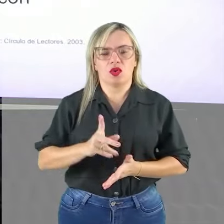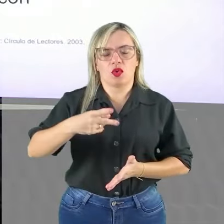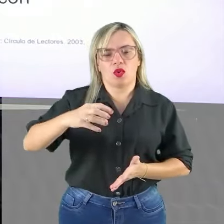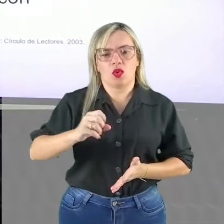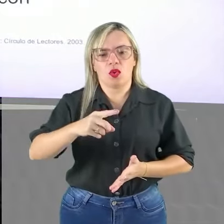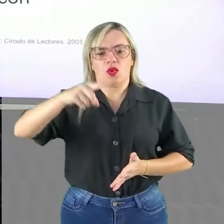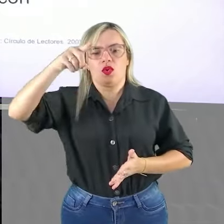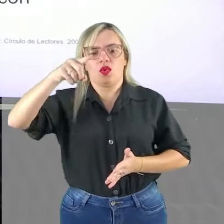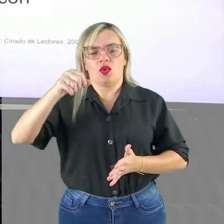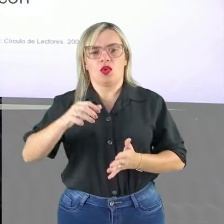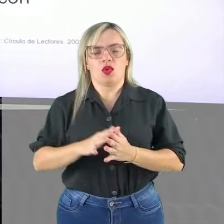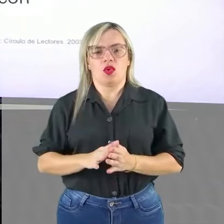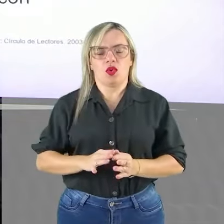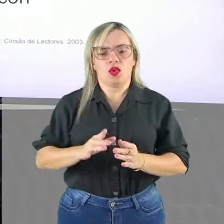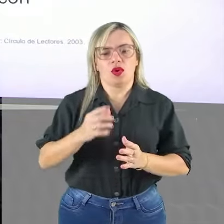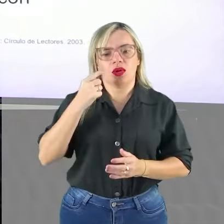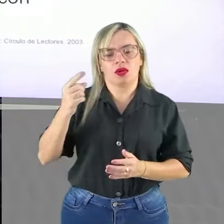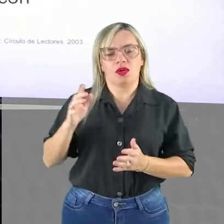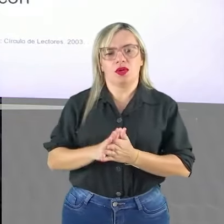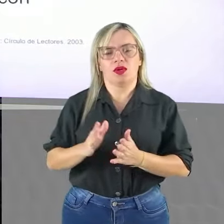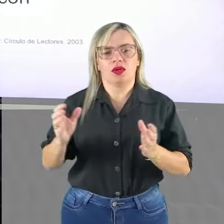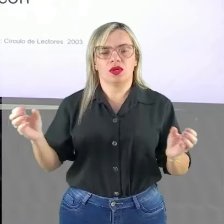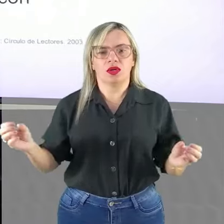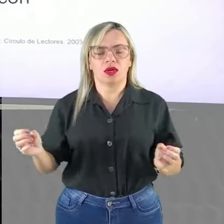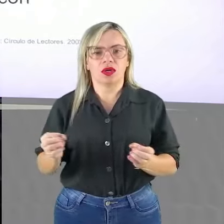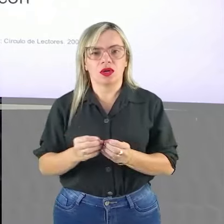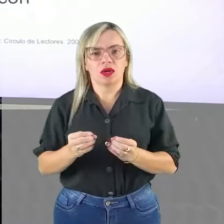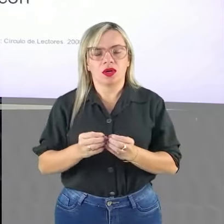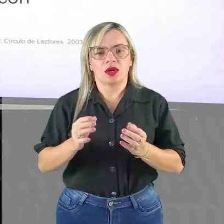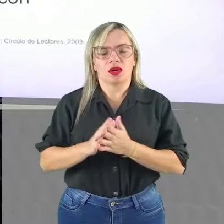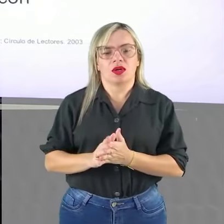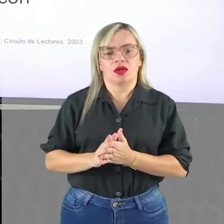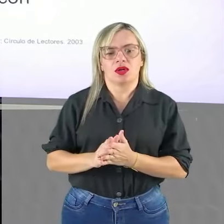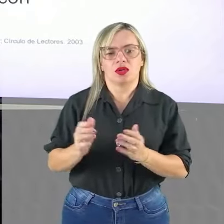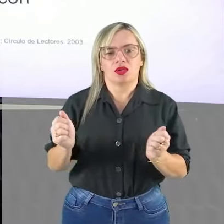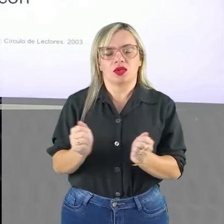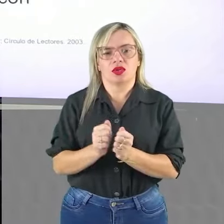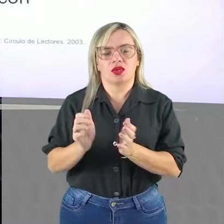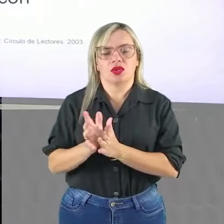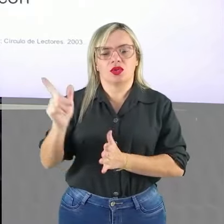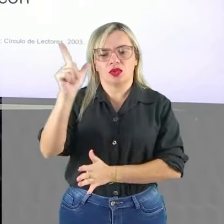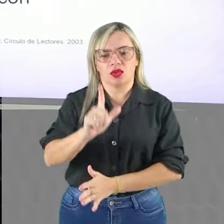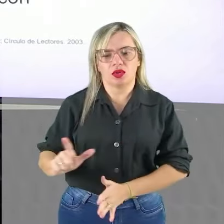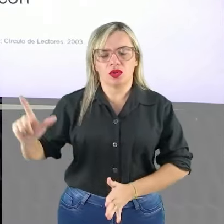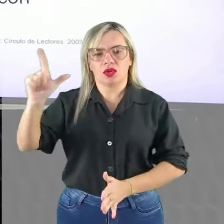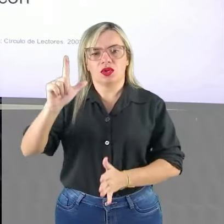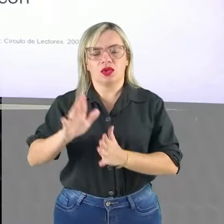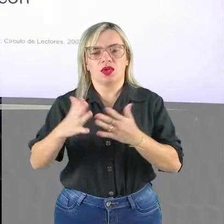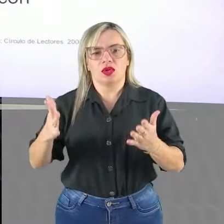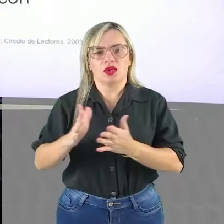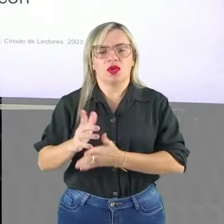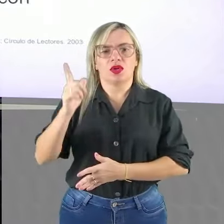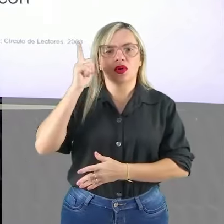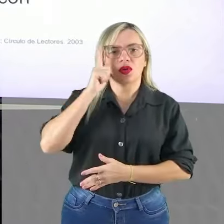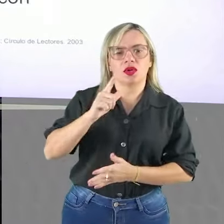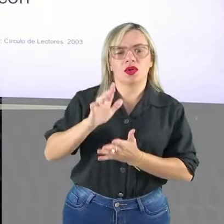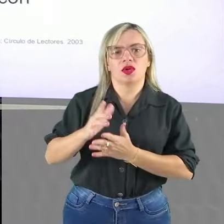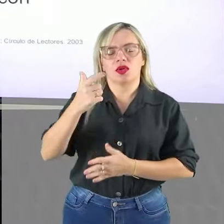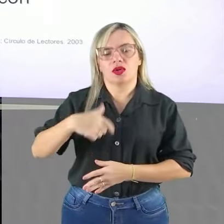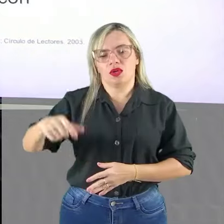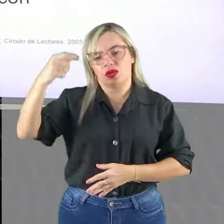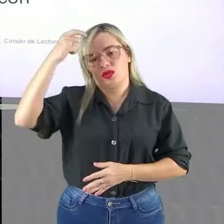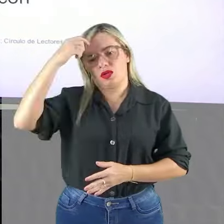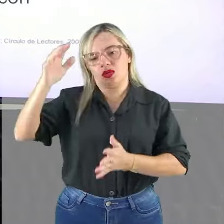se Avenido com a literatura sempre esteve junto da literatura então aqui a gente consegue identificar a reflexão